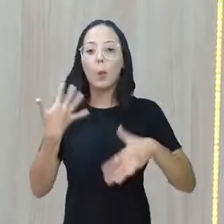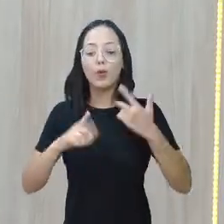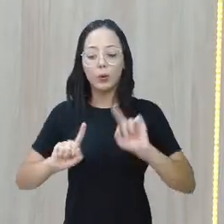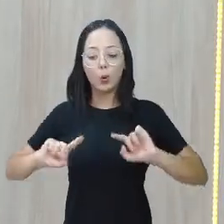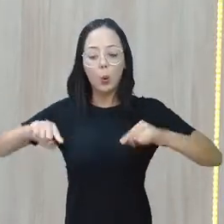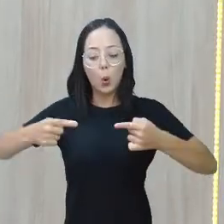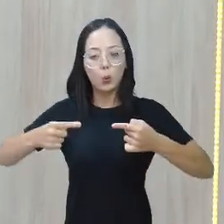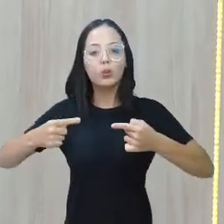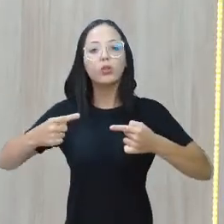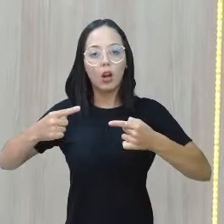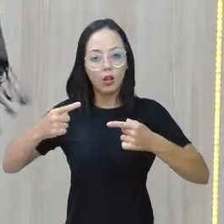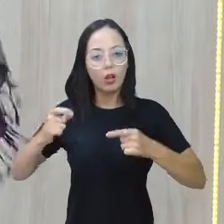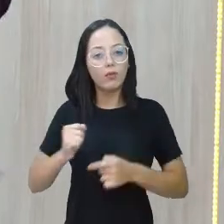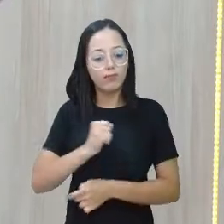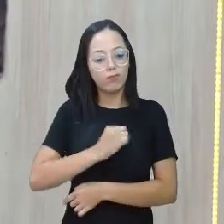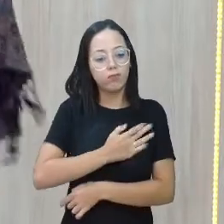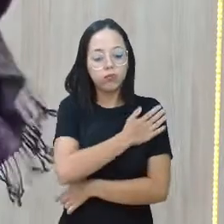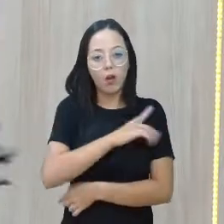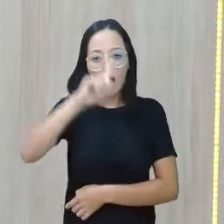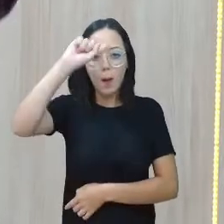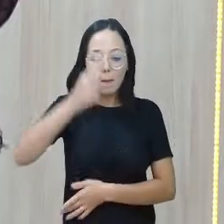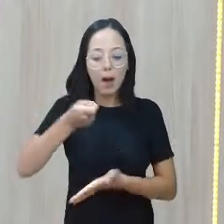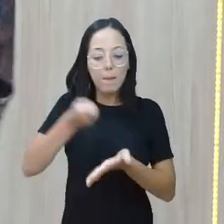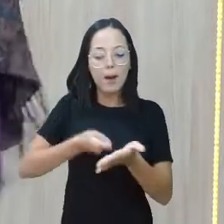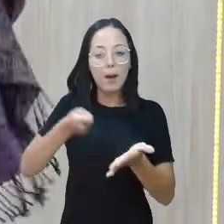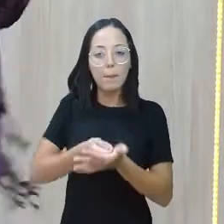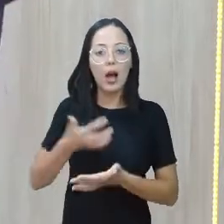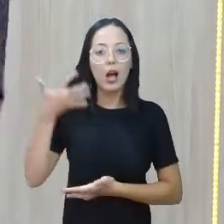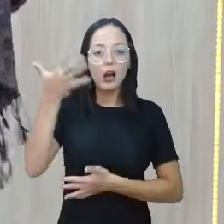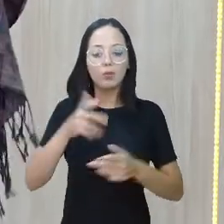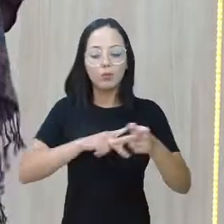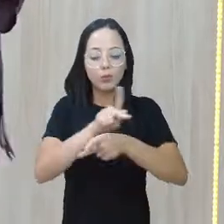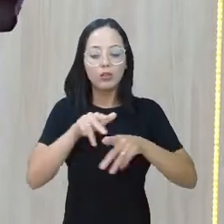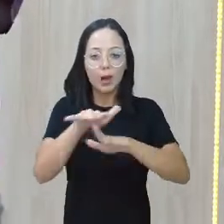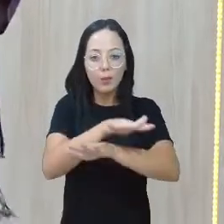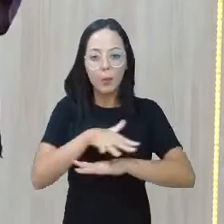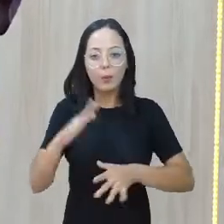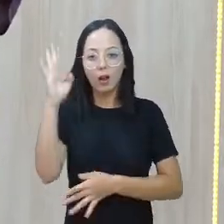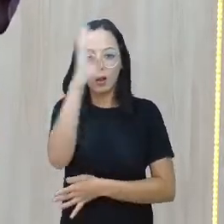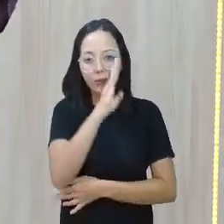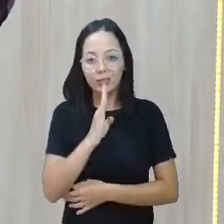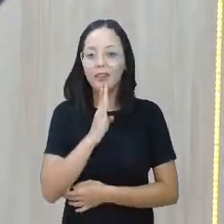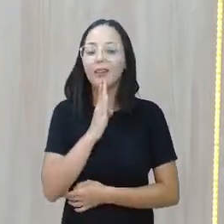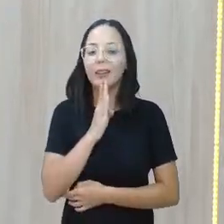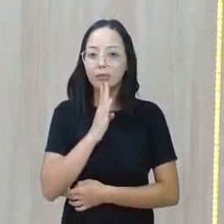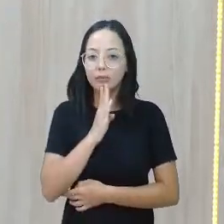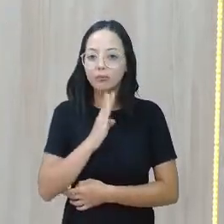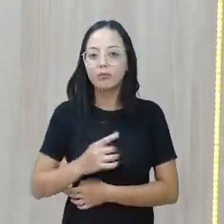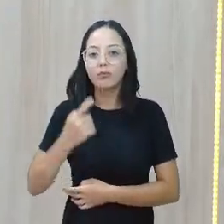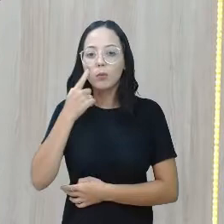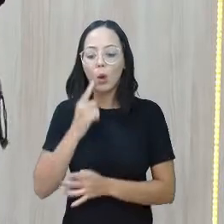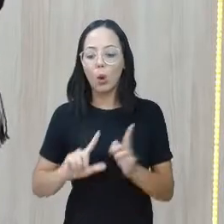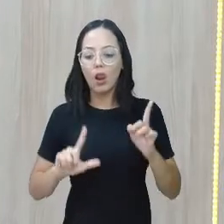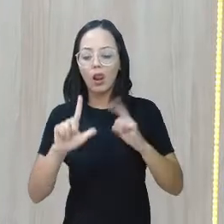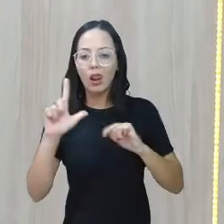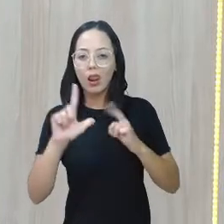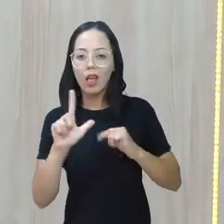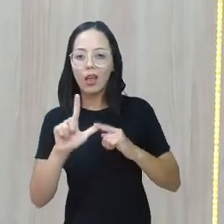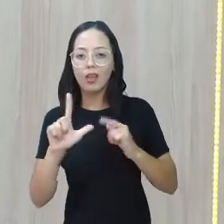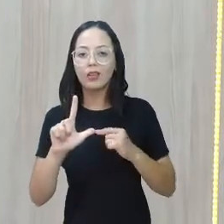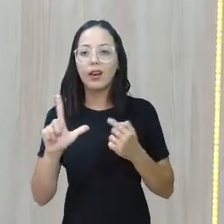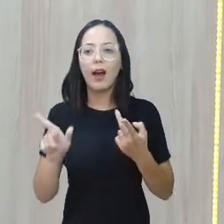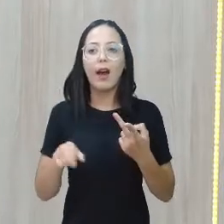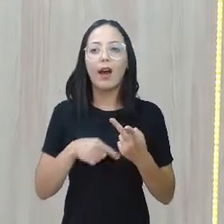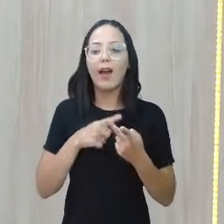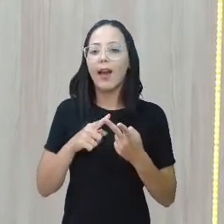de 64, o movimento da música popular brasileira. As letras,